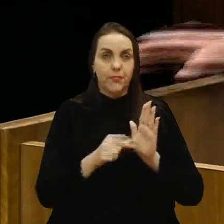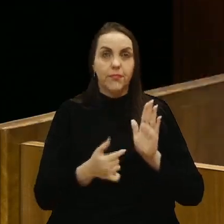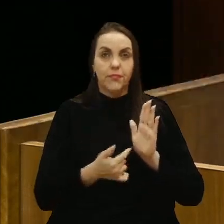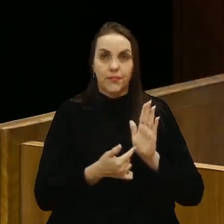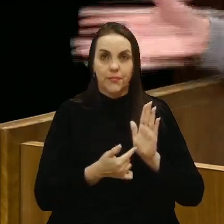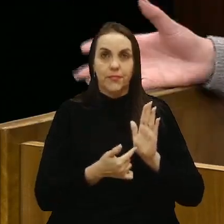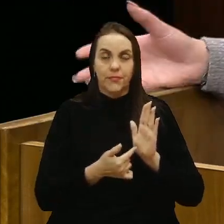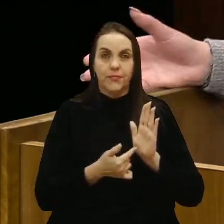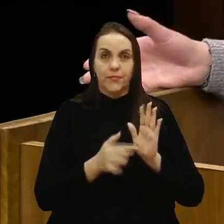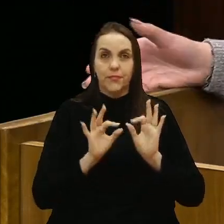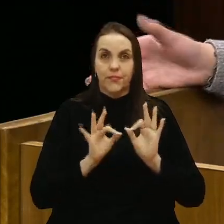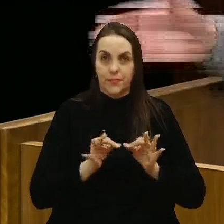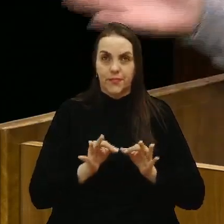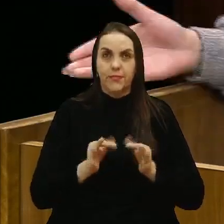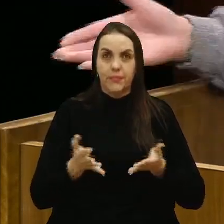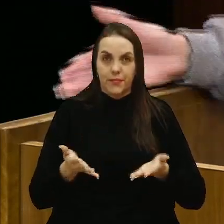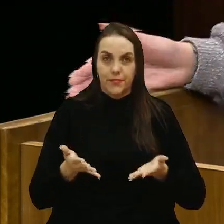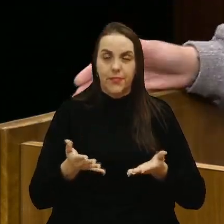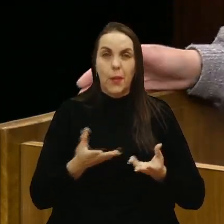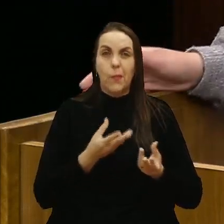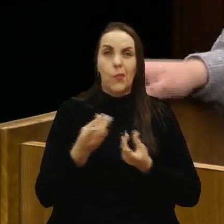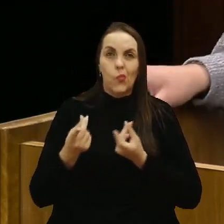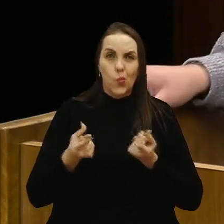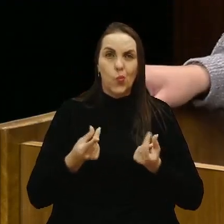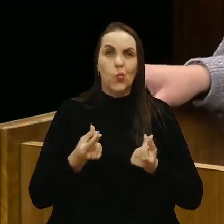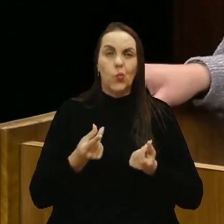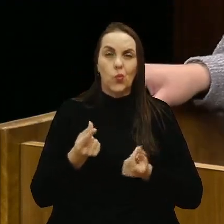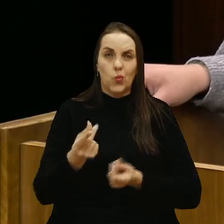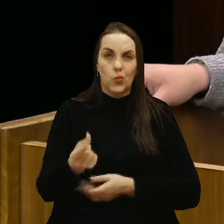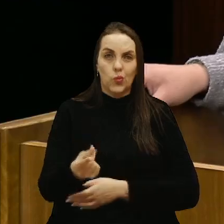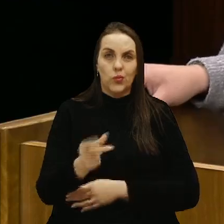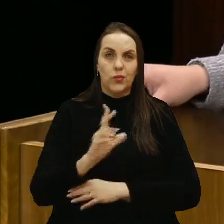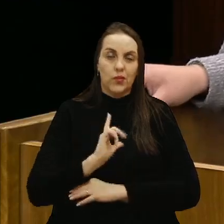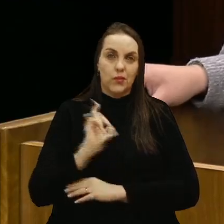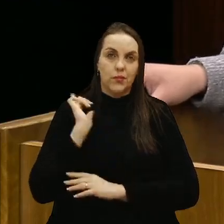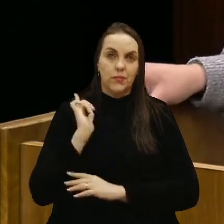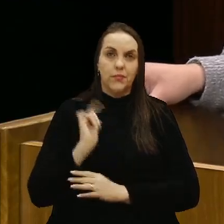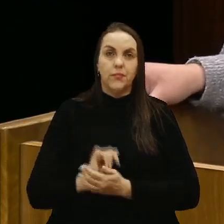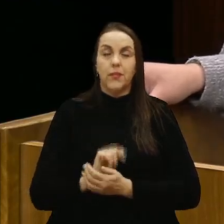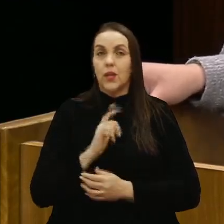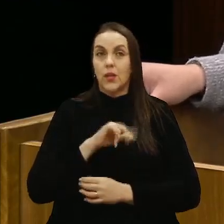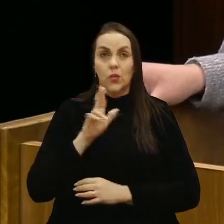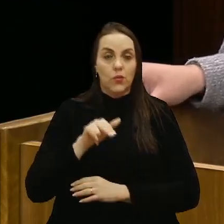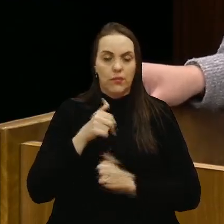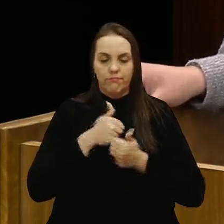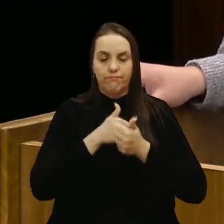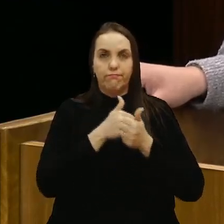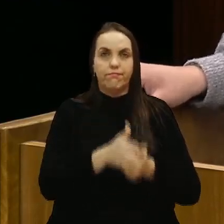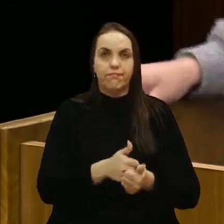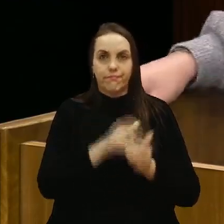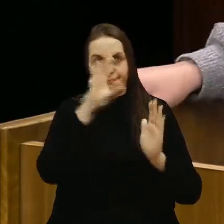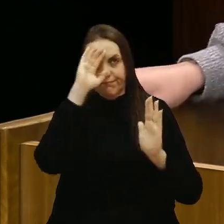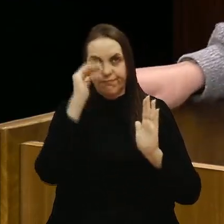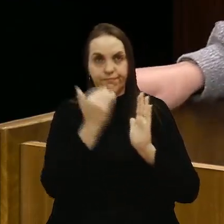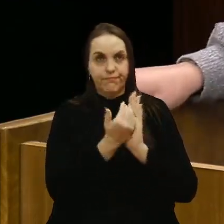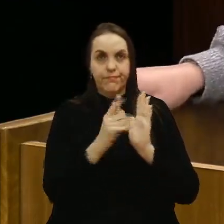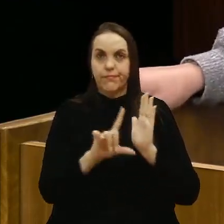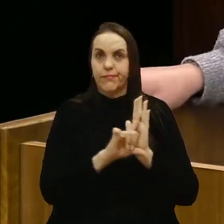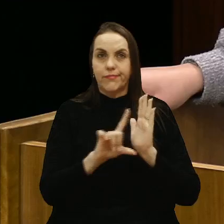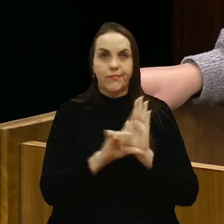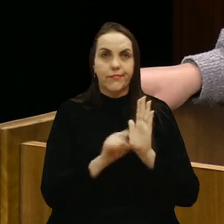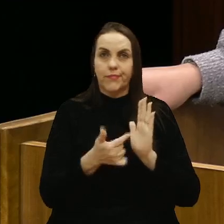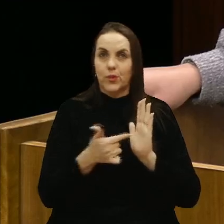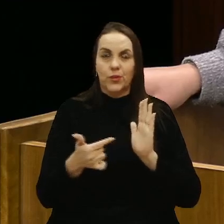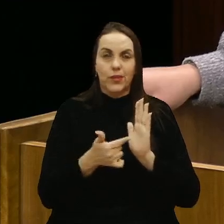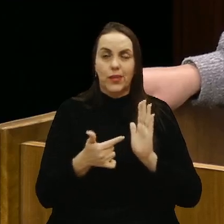está estabelecida há muito tempo e que não está sendo seguida. É algo tão